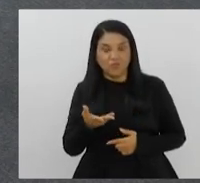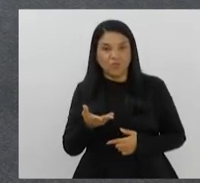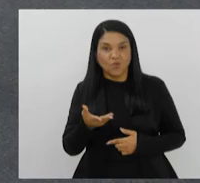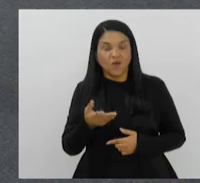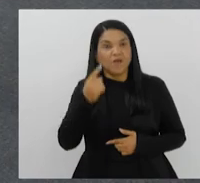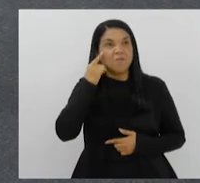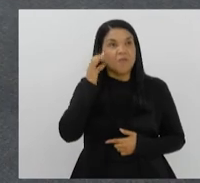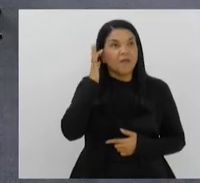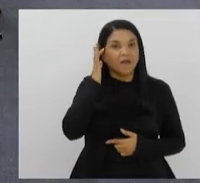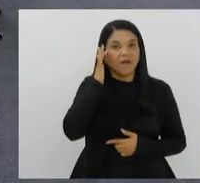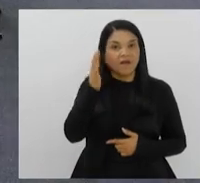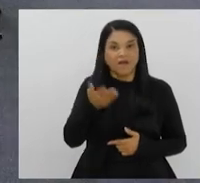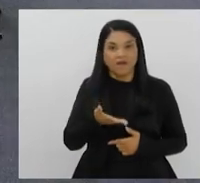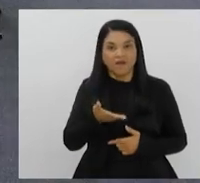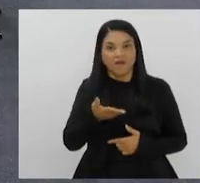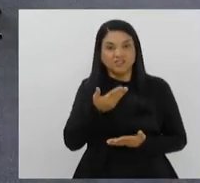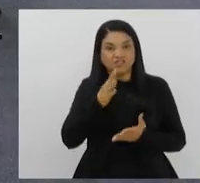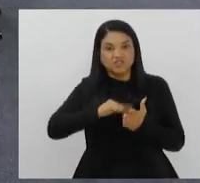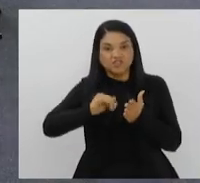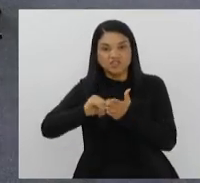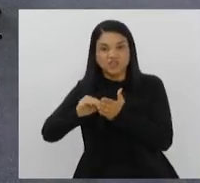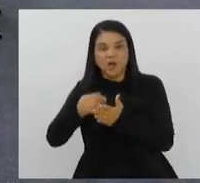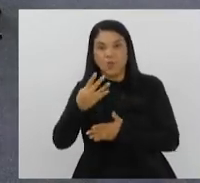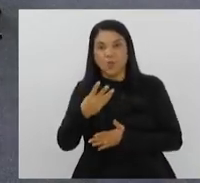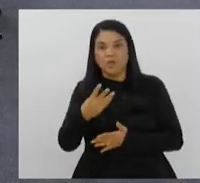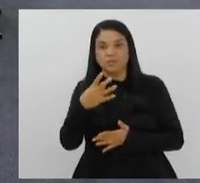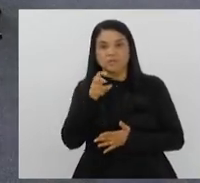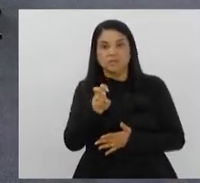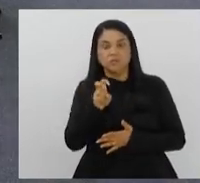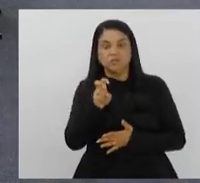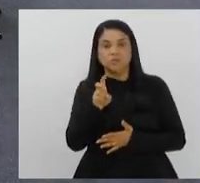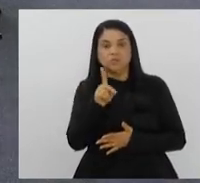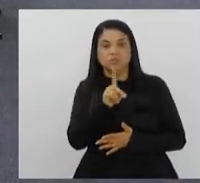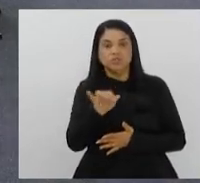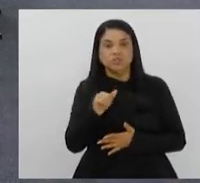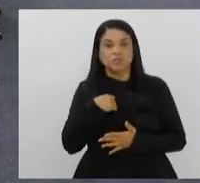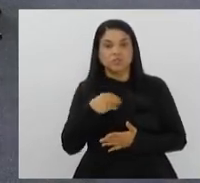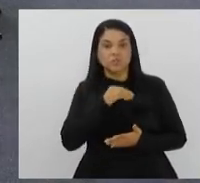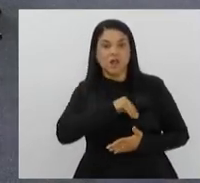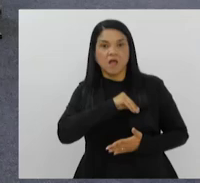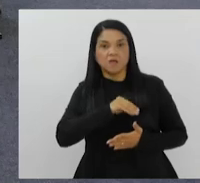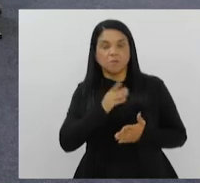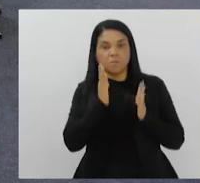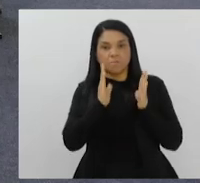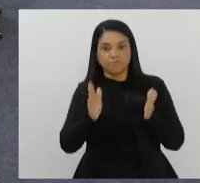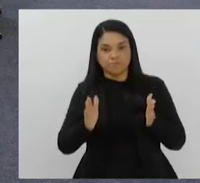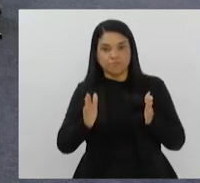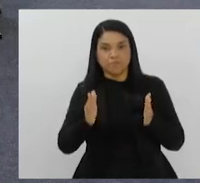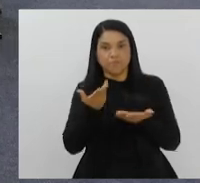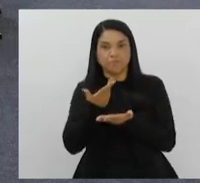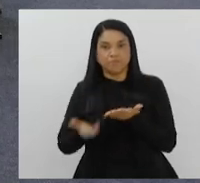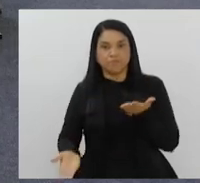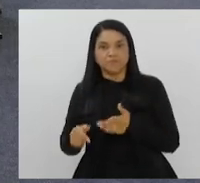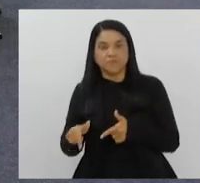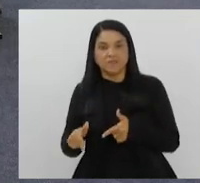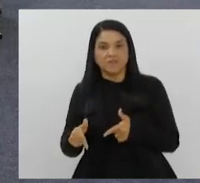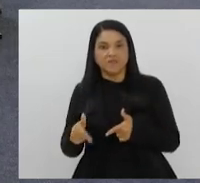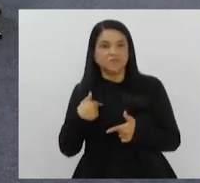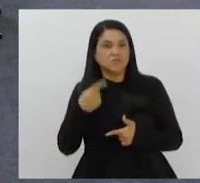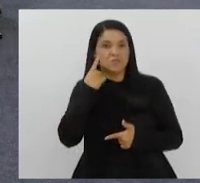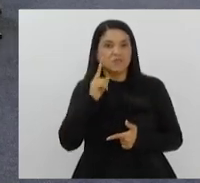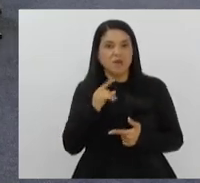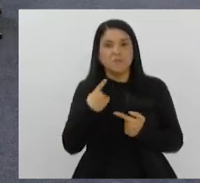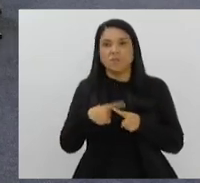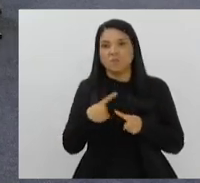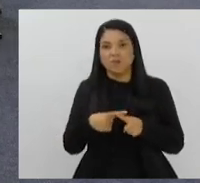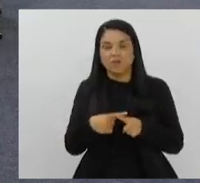Agora, imagina tirar 45 dias de salários por razões obscuras, sem saber exatamente quais são,